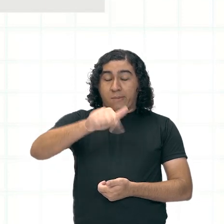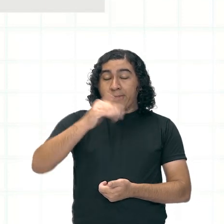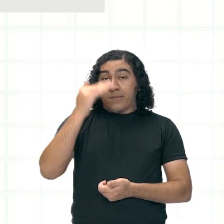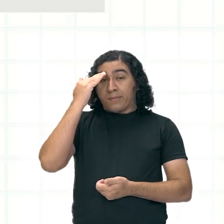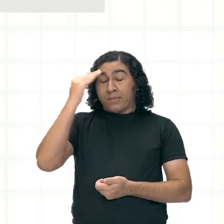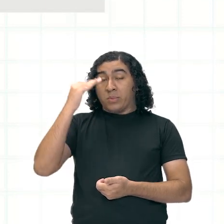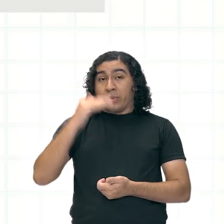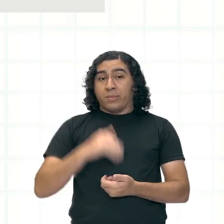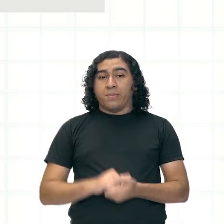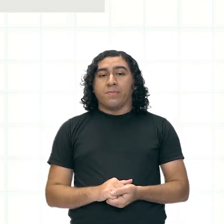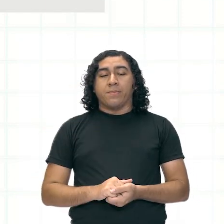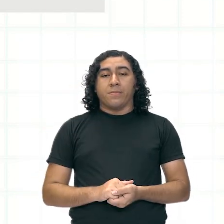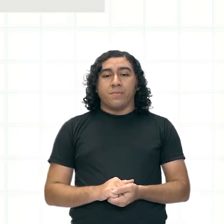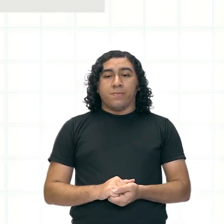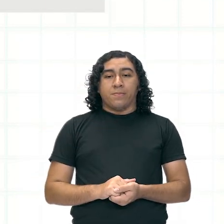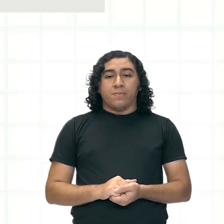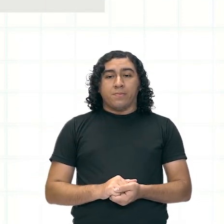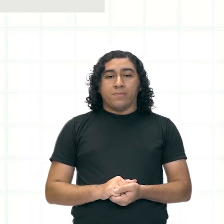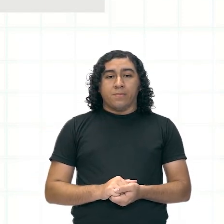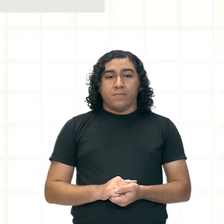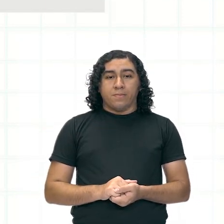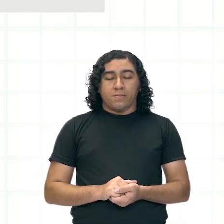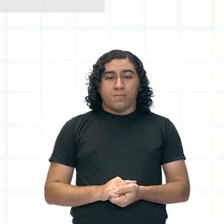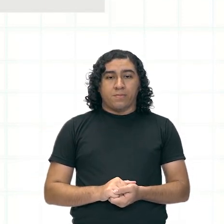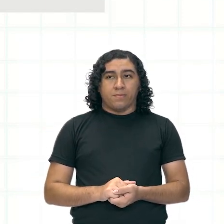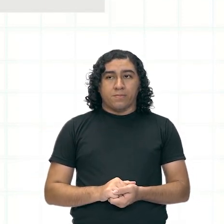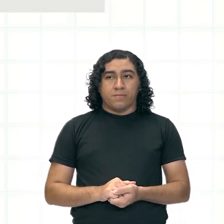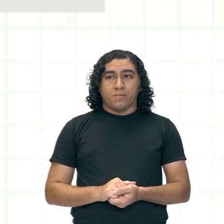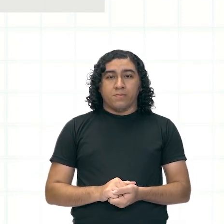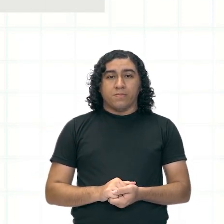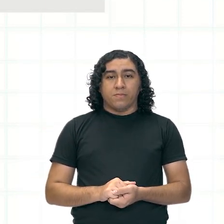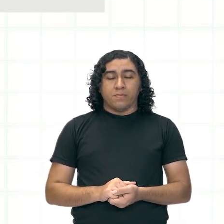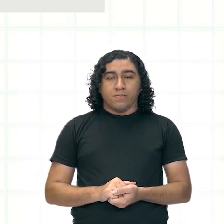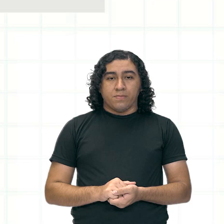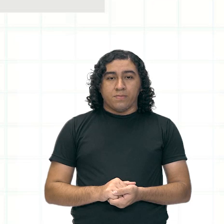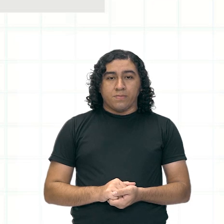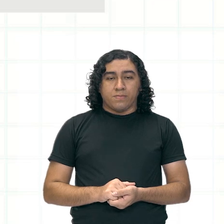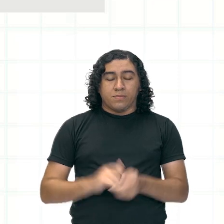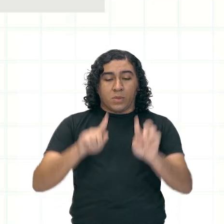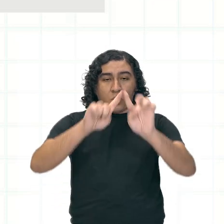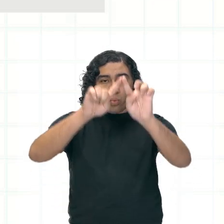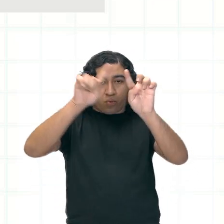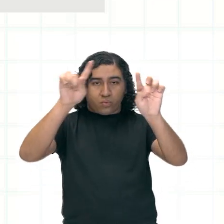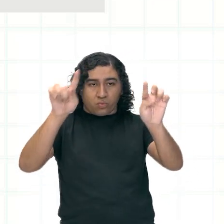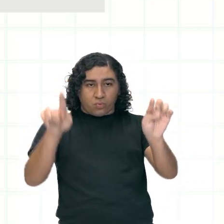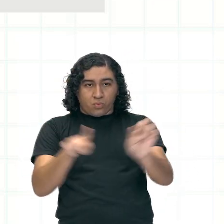esse núcleo, certo? Núcleo natureza como